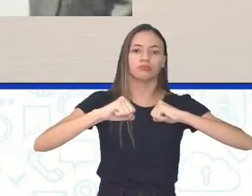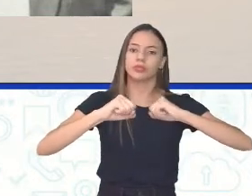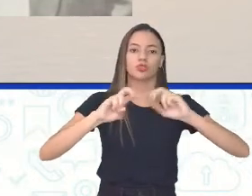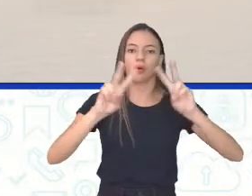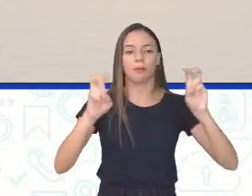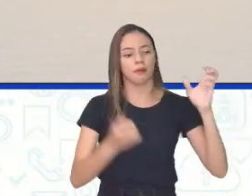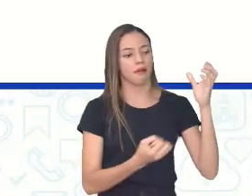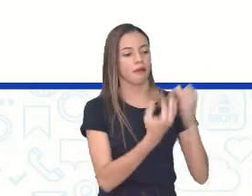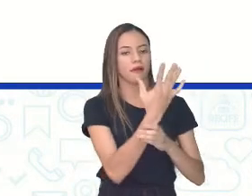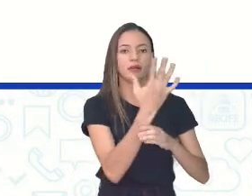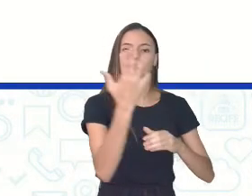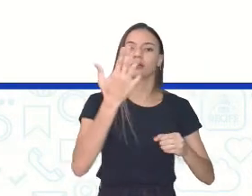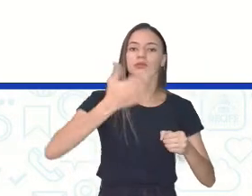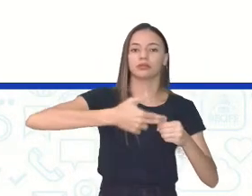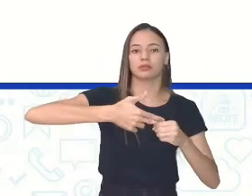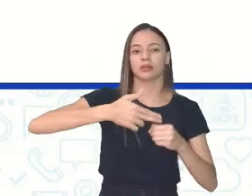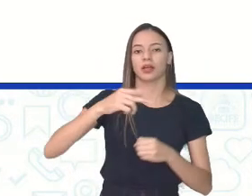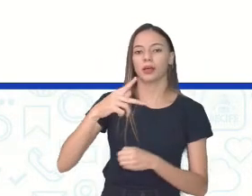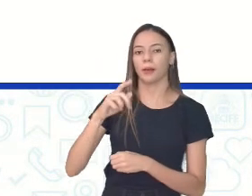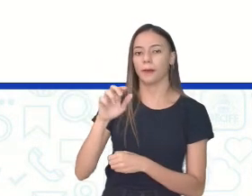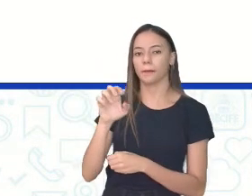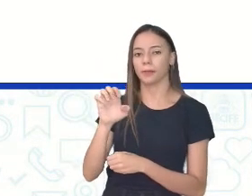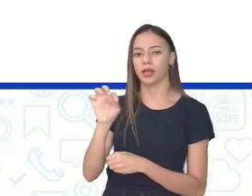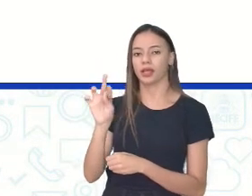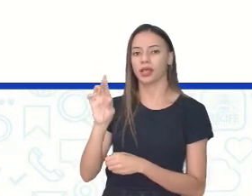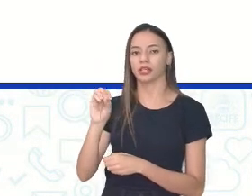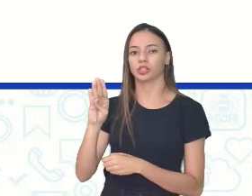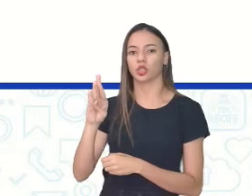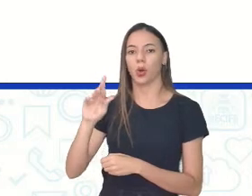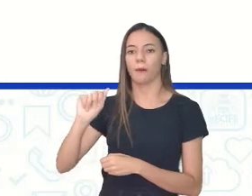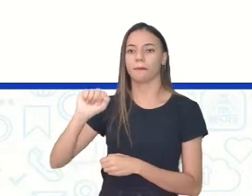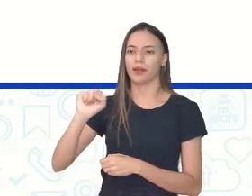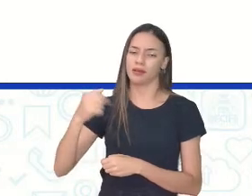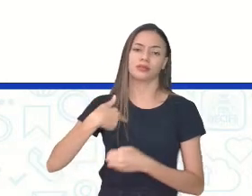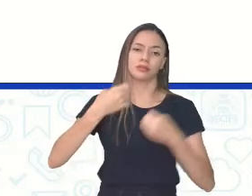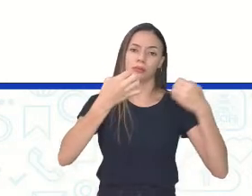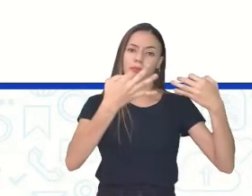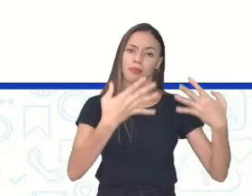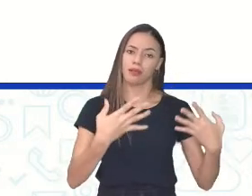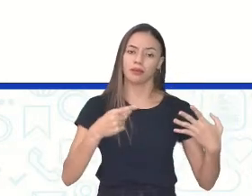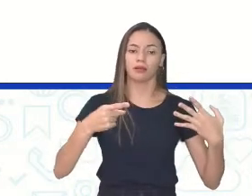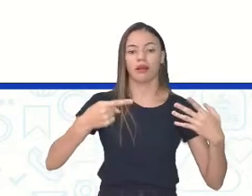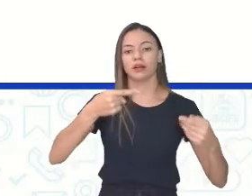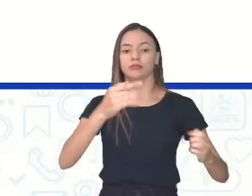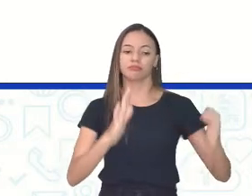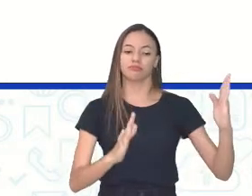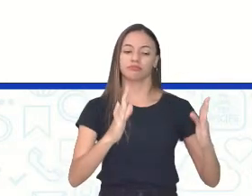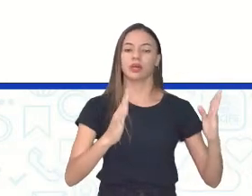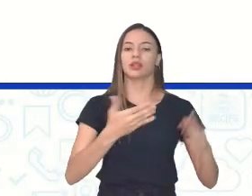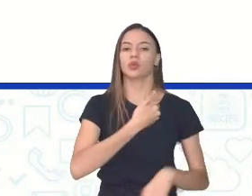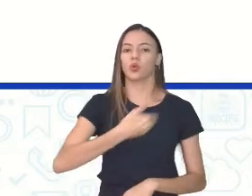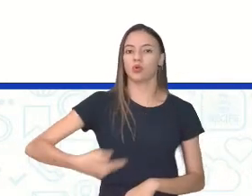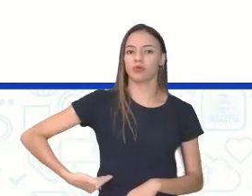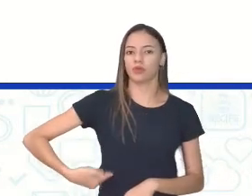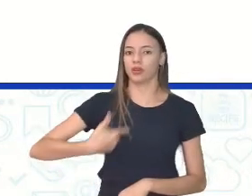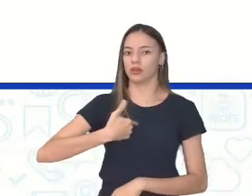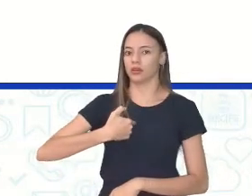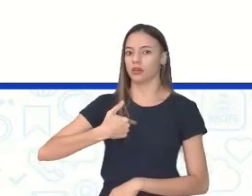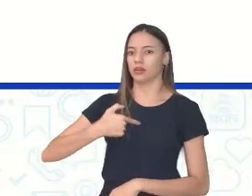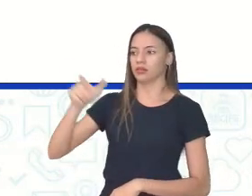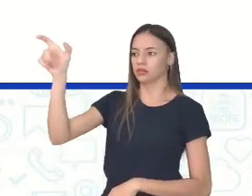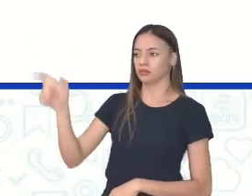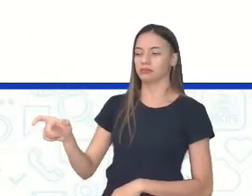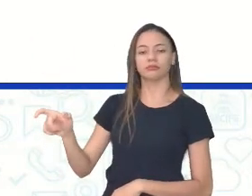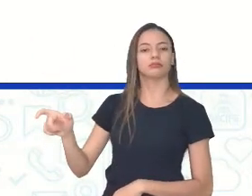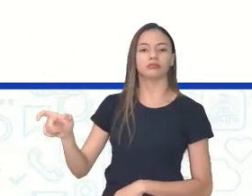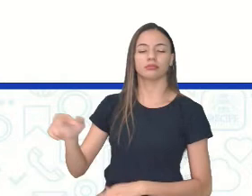criação da Petrobras, né? Aí a gente vai falar um pouquinho sobre o governo de Getúlio Vargas, né? Getúlio Vargas, ele vai governar